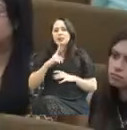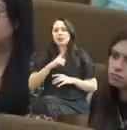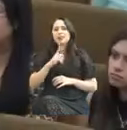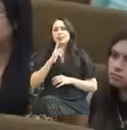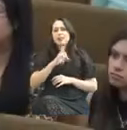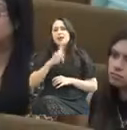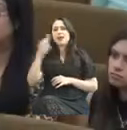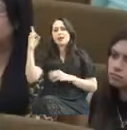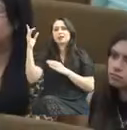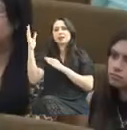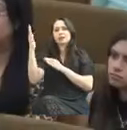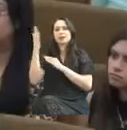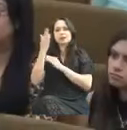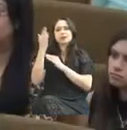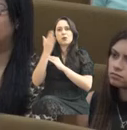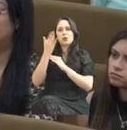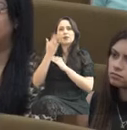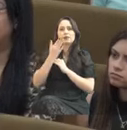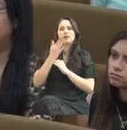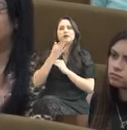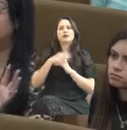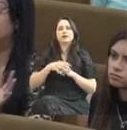não serás atingido.